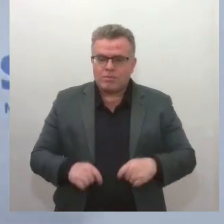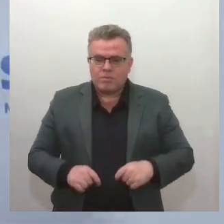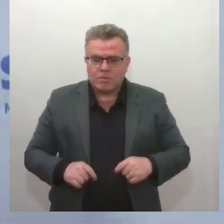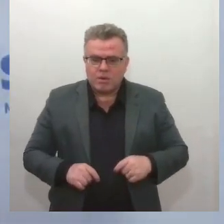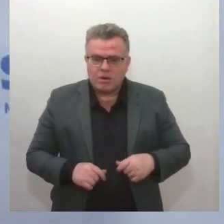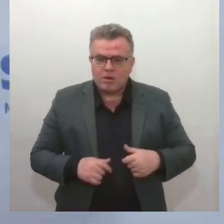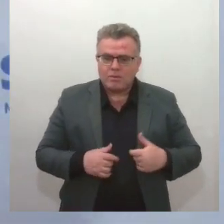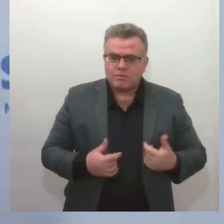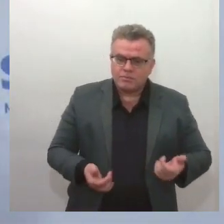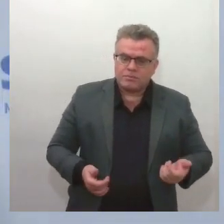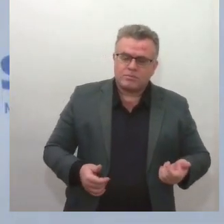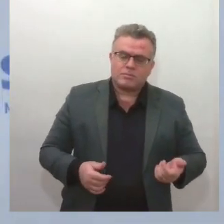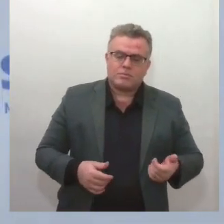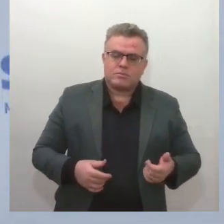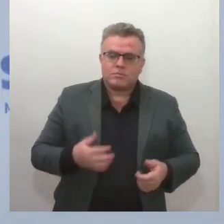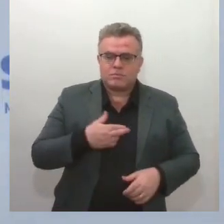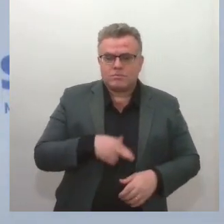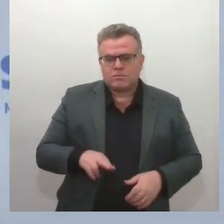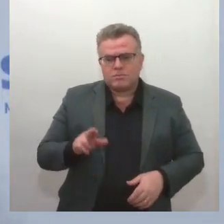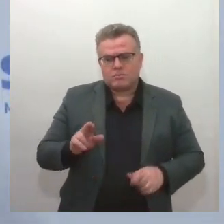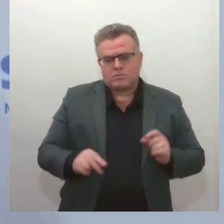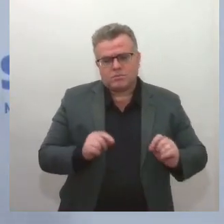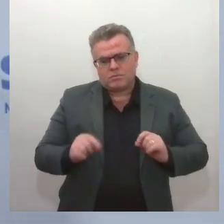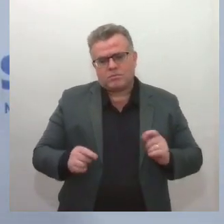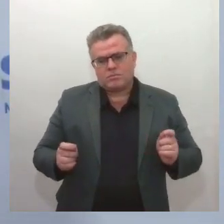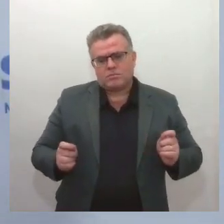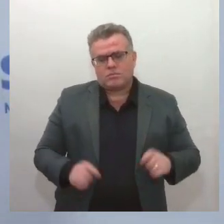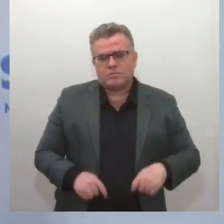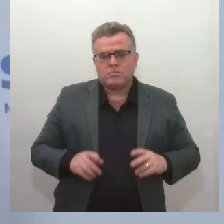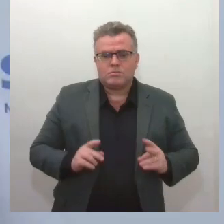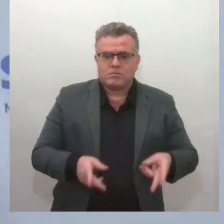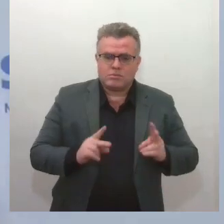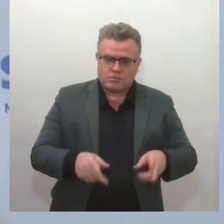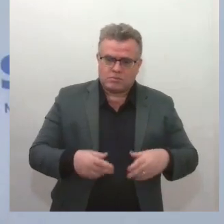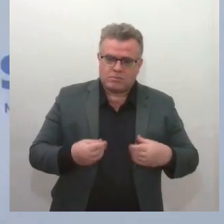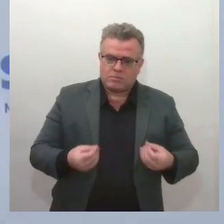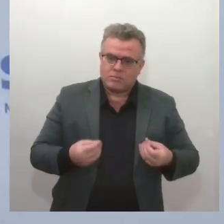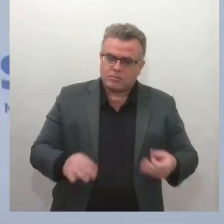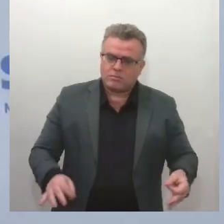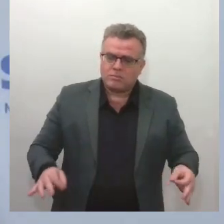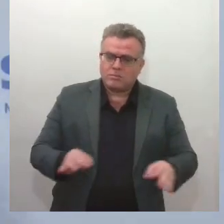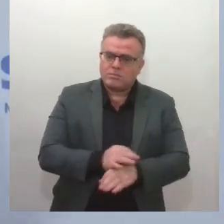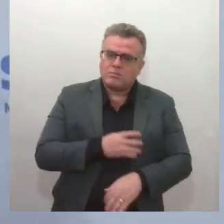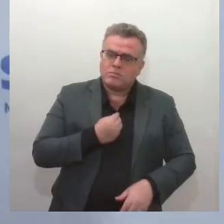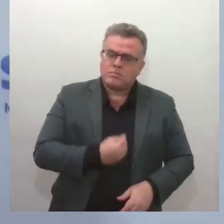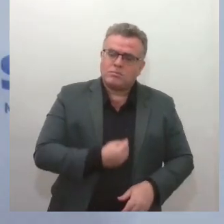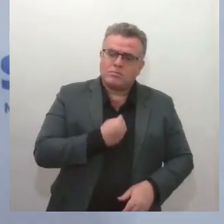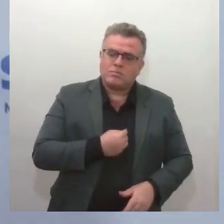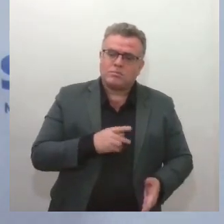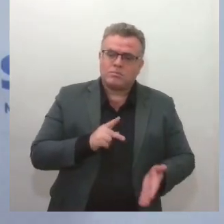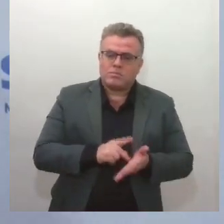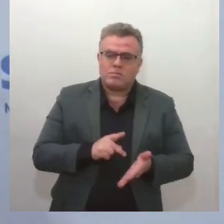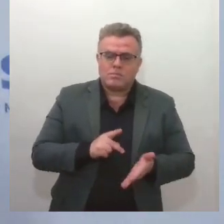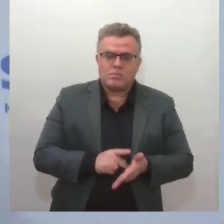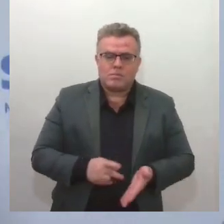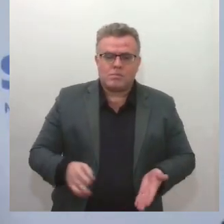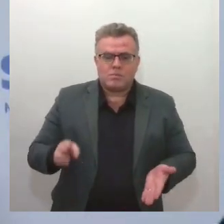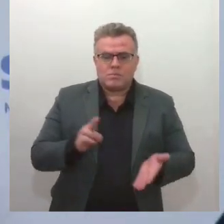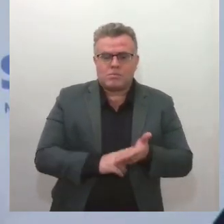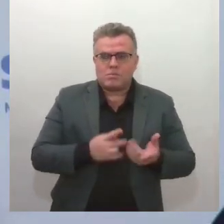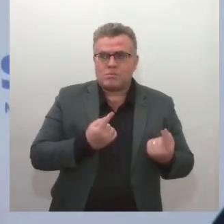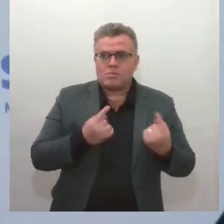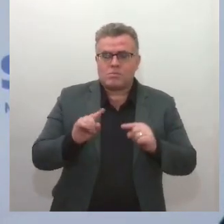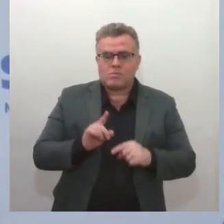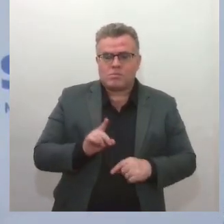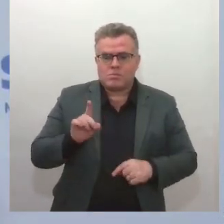a nossa condição, a nossa vivência fosse algo contra Deus, né, fosse uma